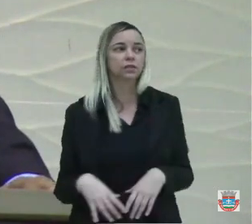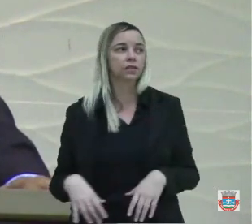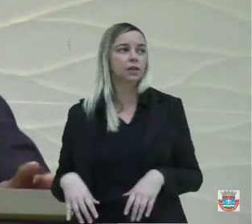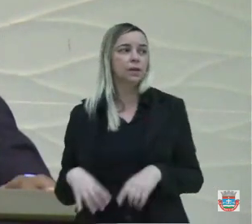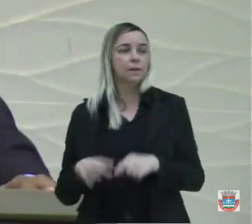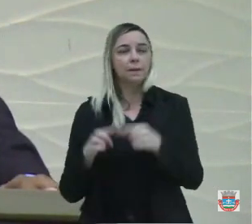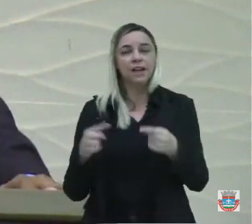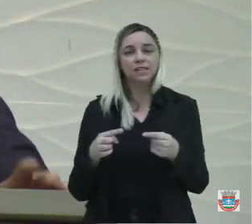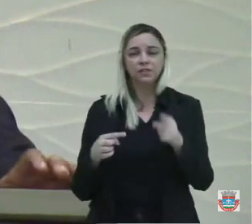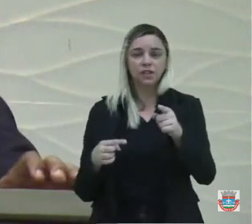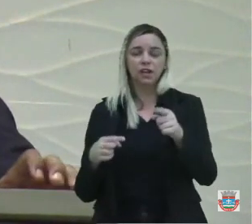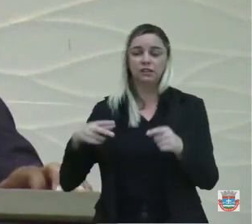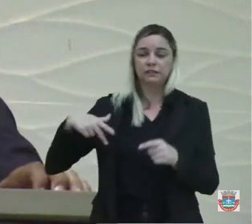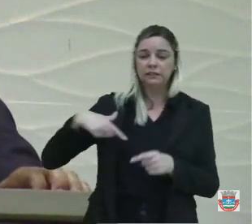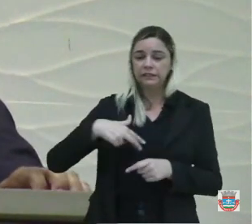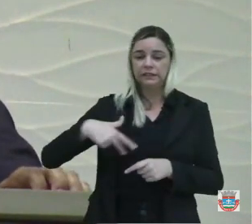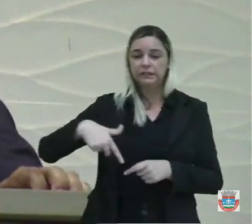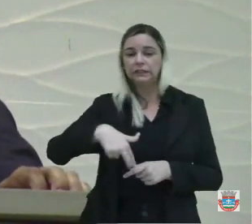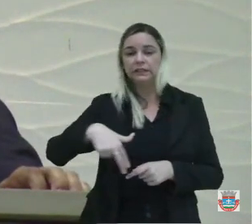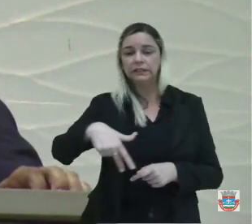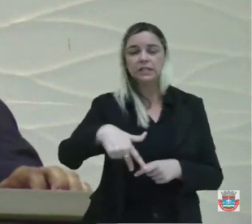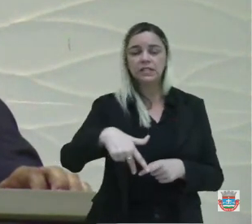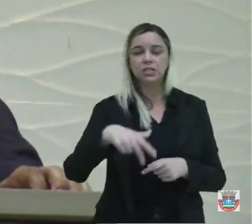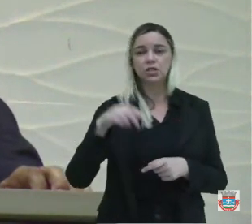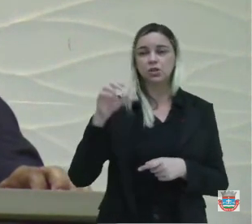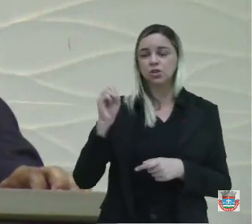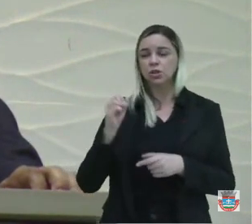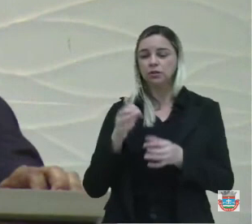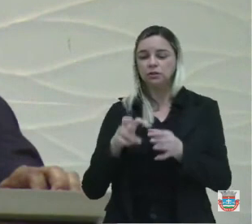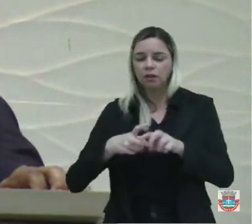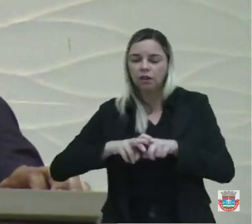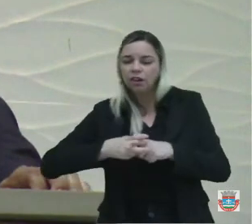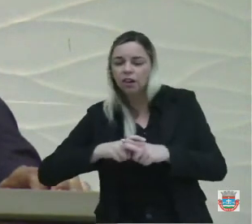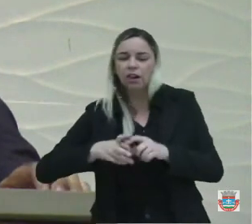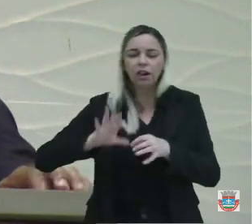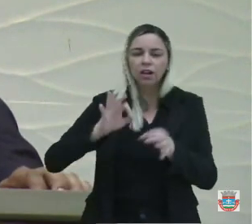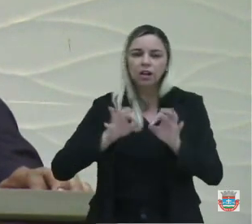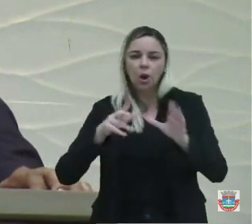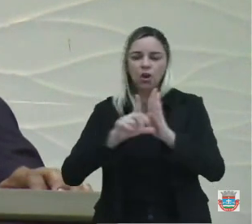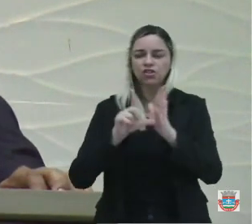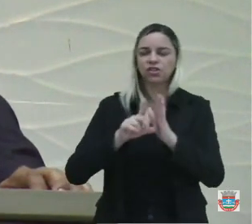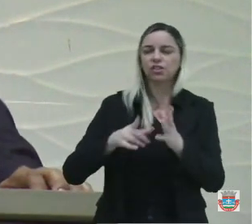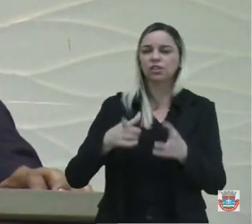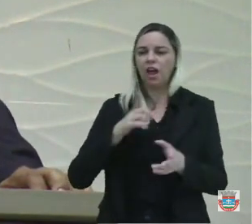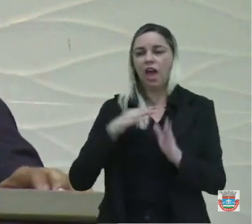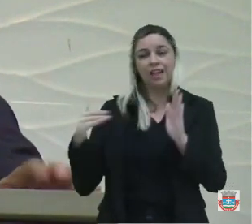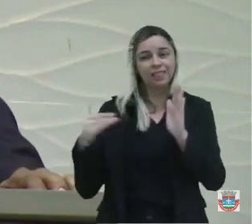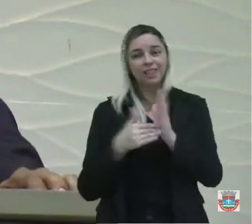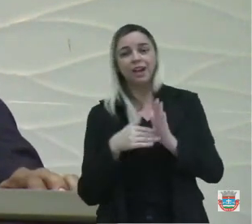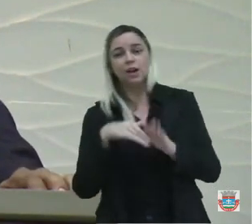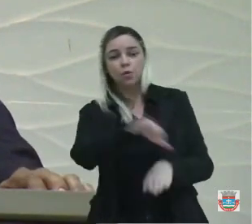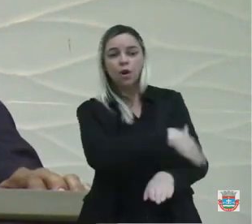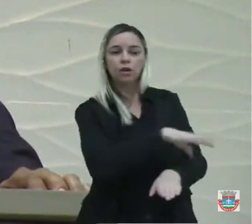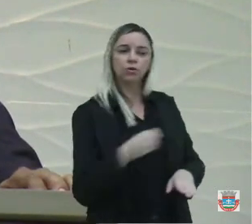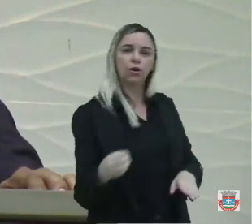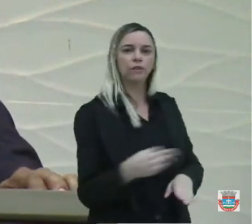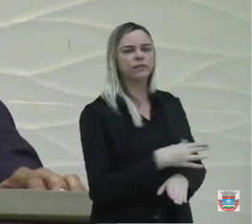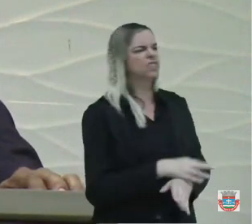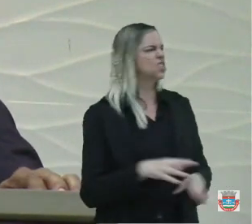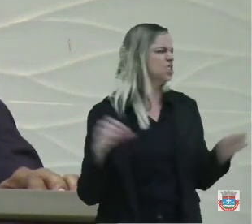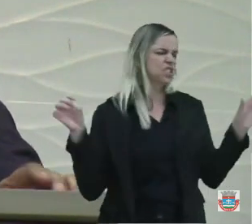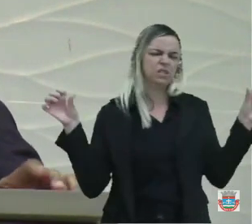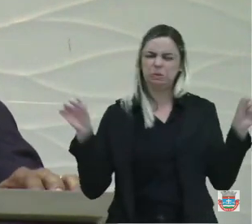você andar dali, de César da Sola e Peças, até o trevo da Rua Nova, Ave Maria, está